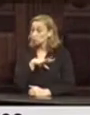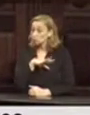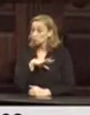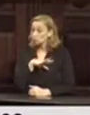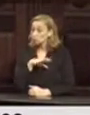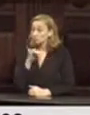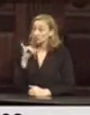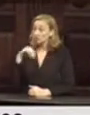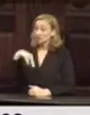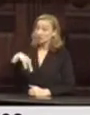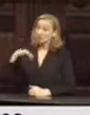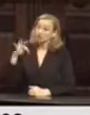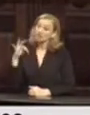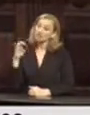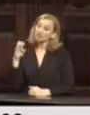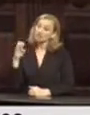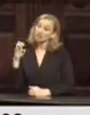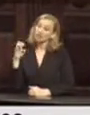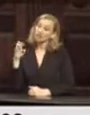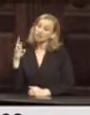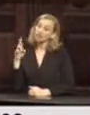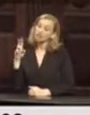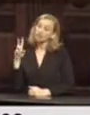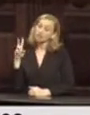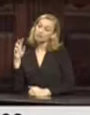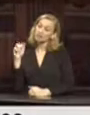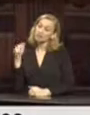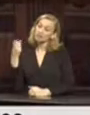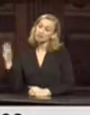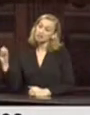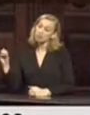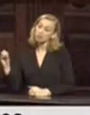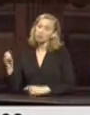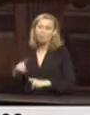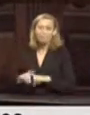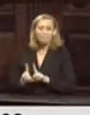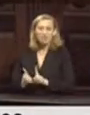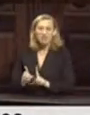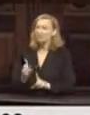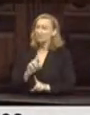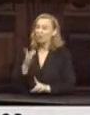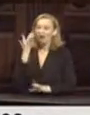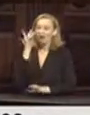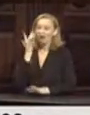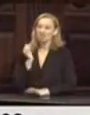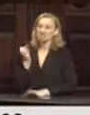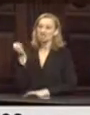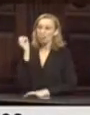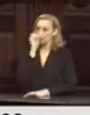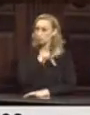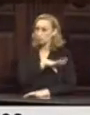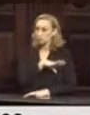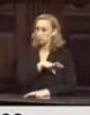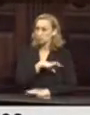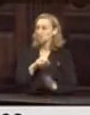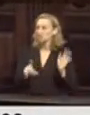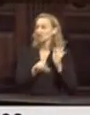não acha um absurdo a atuação nas mesmas regiões